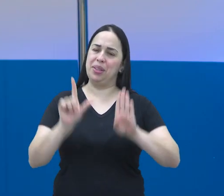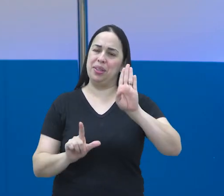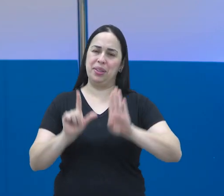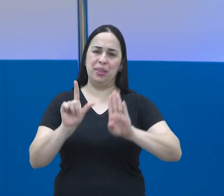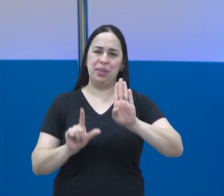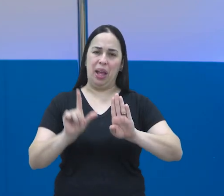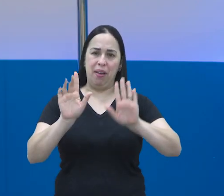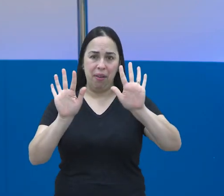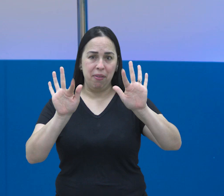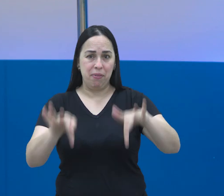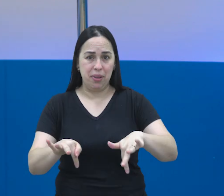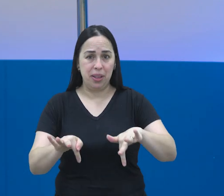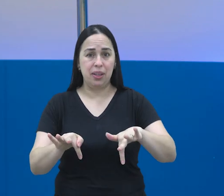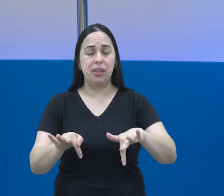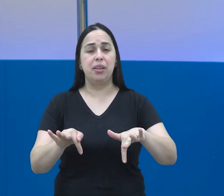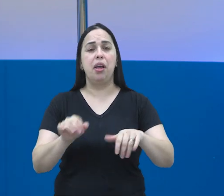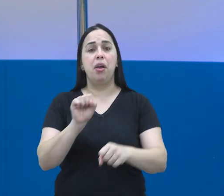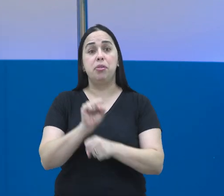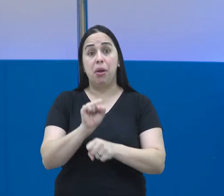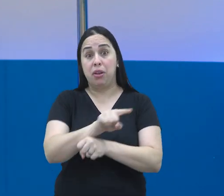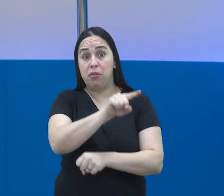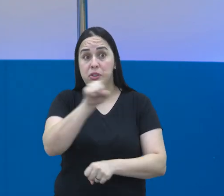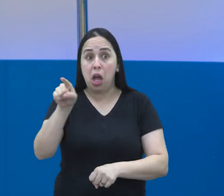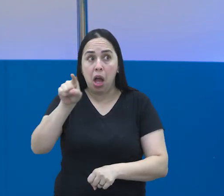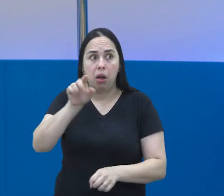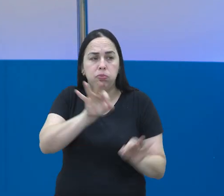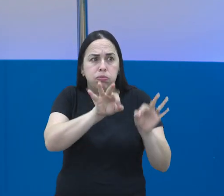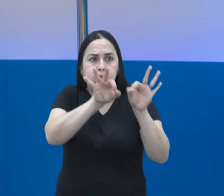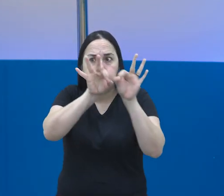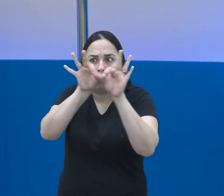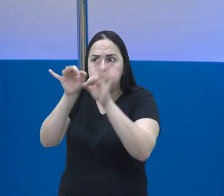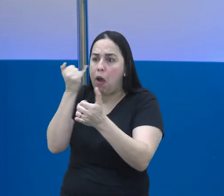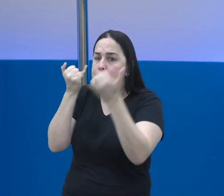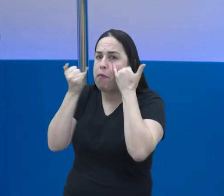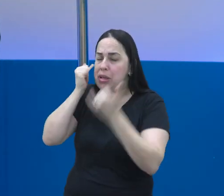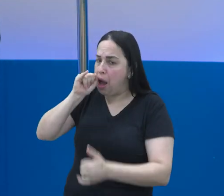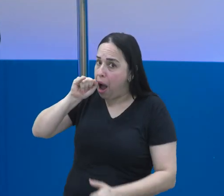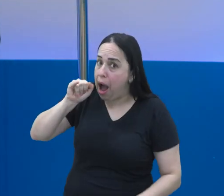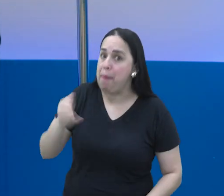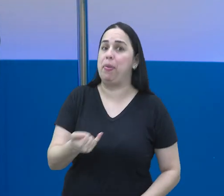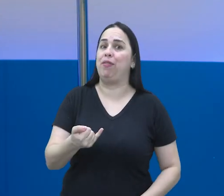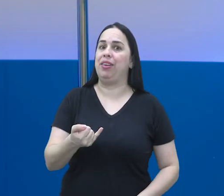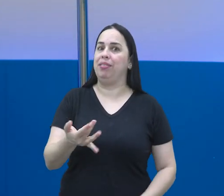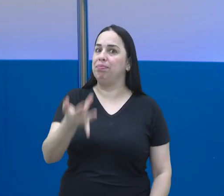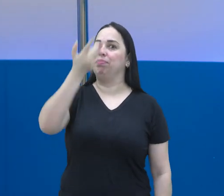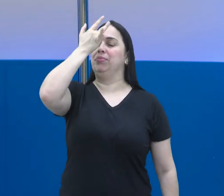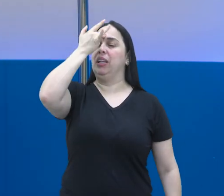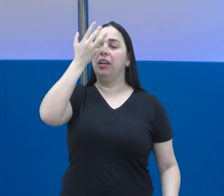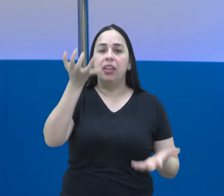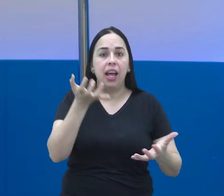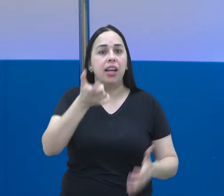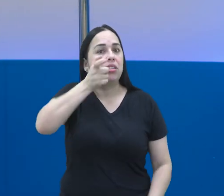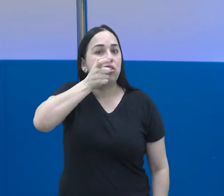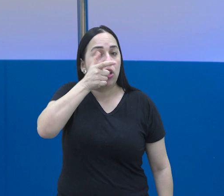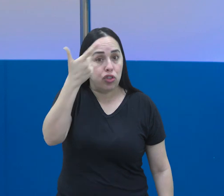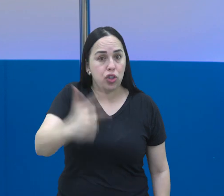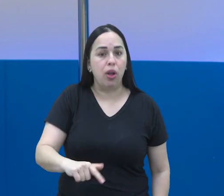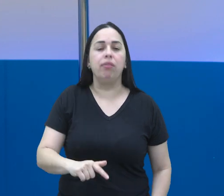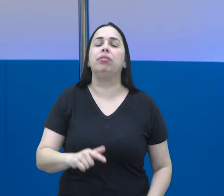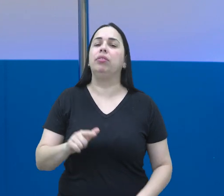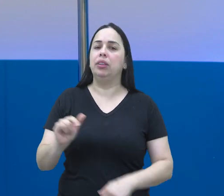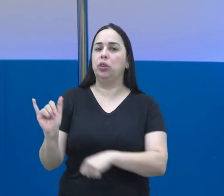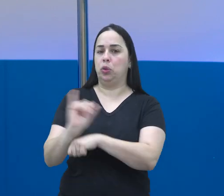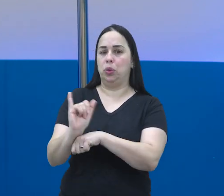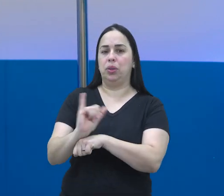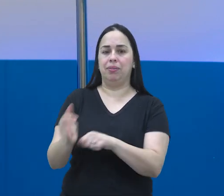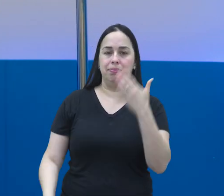Boletim Legislativo de hoje fica por aqui. Espero que você tenha aproveitado as informações. Se quiser rever as reportagens, elas ficam disponíveis